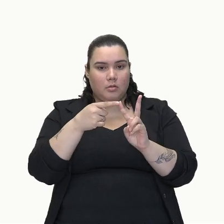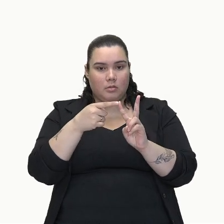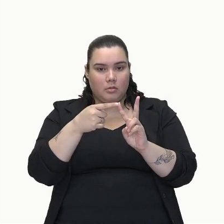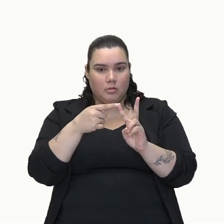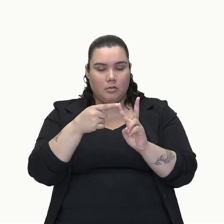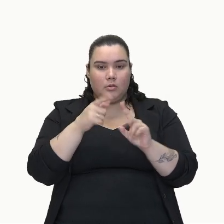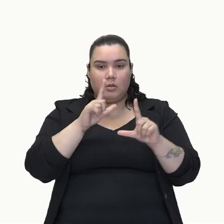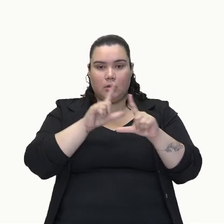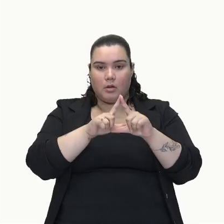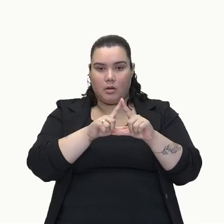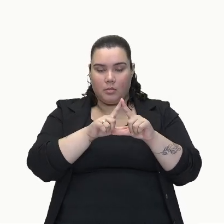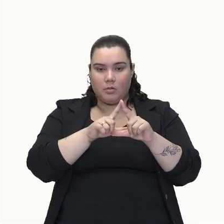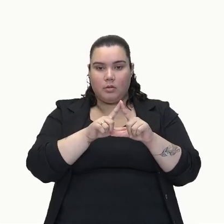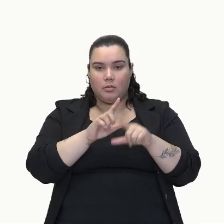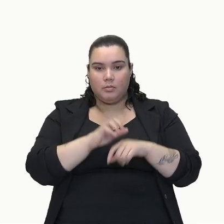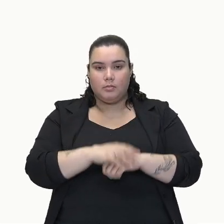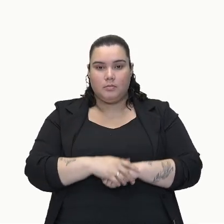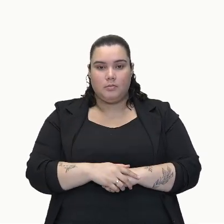quadrada de delta